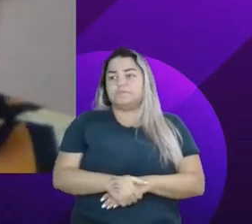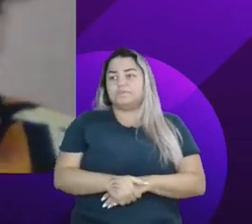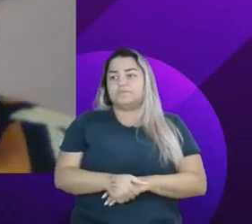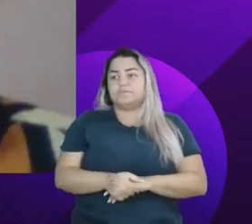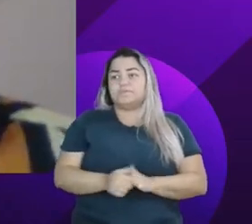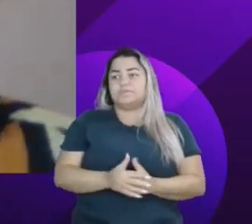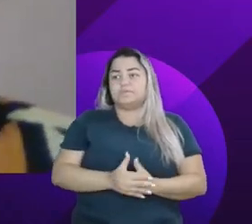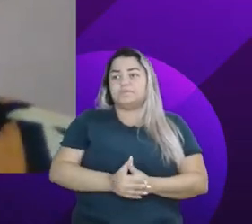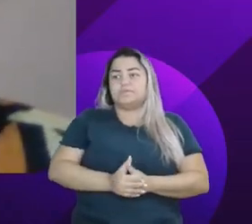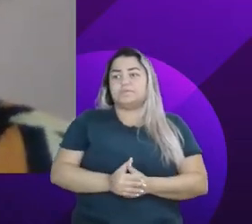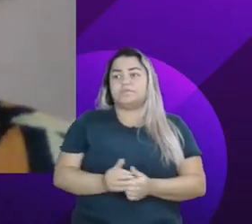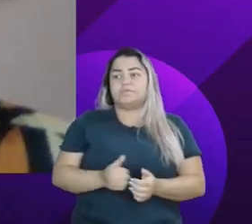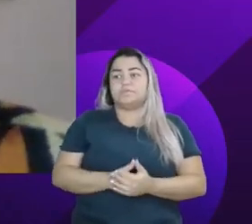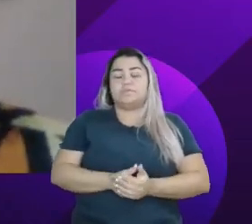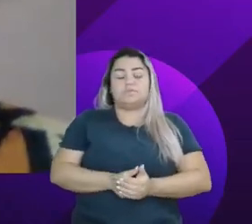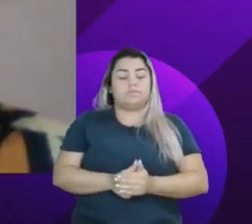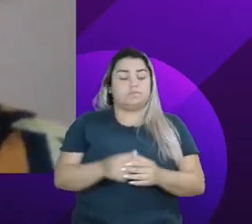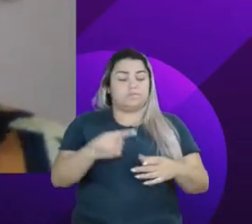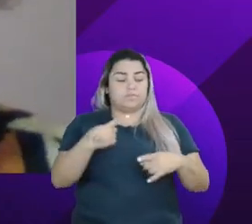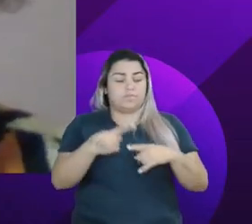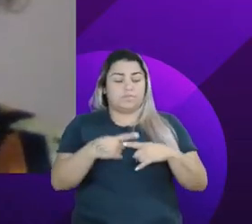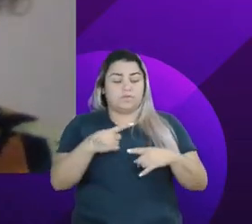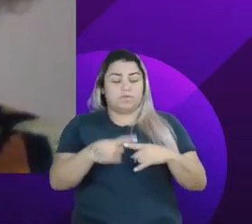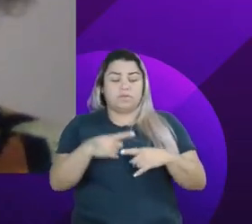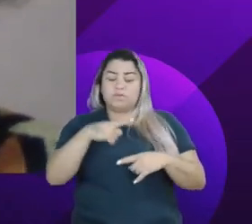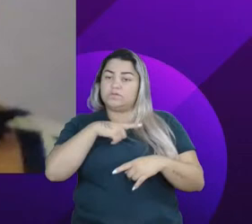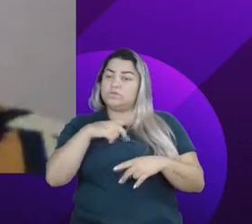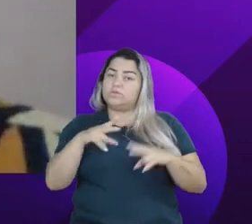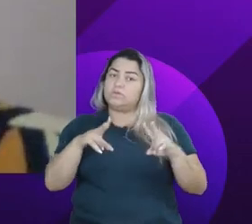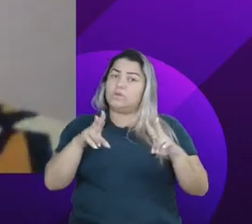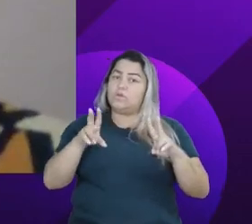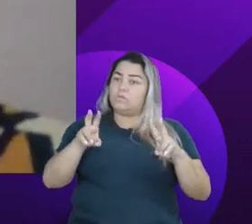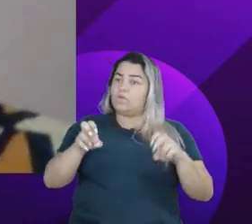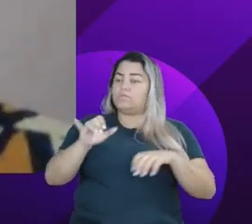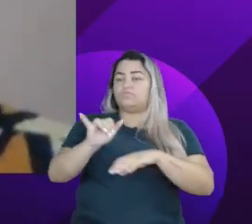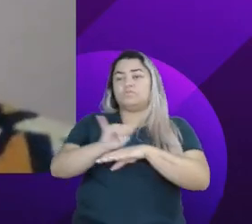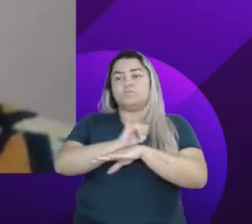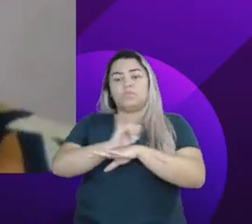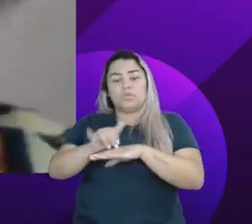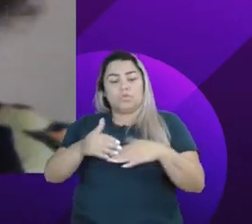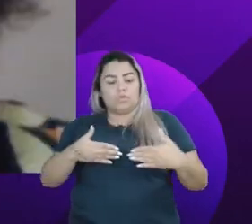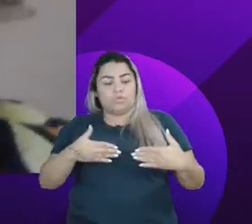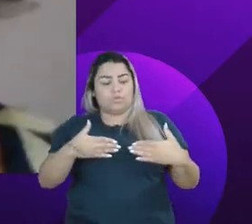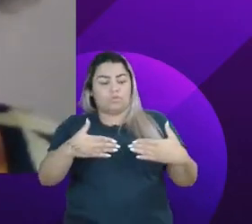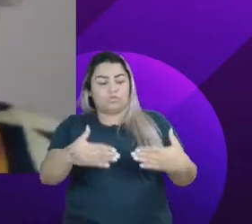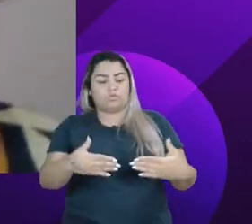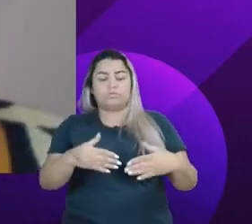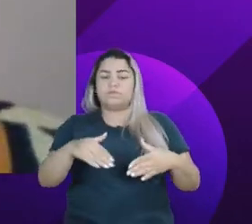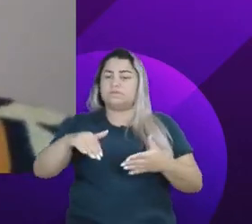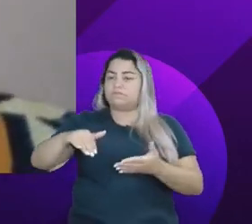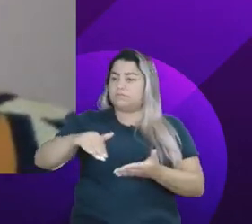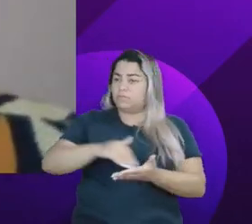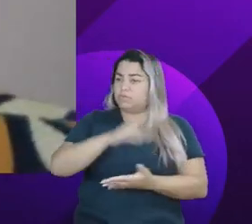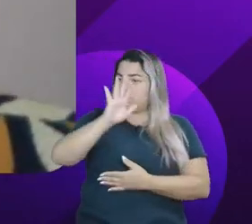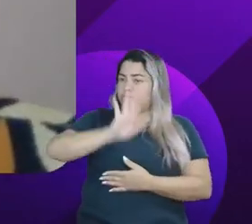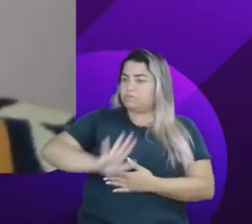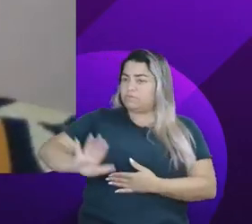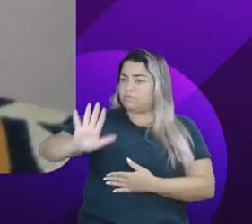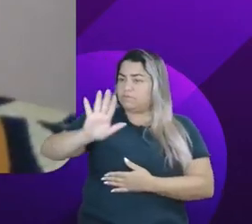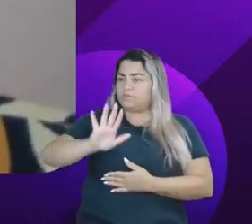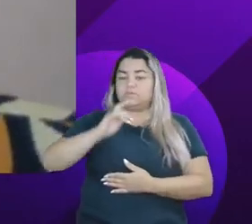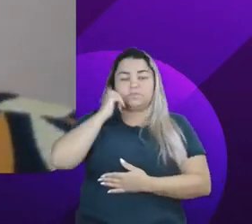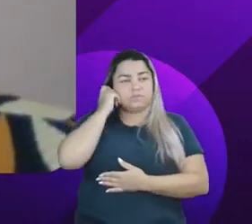porque, para além, não é, de termos toda uma estrutura, de termos um ministério ou secretaria nacional, como em